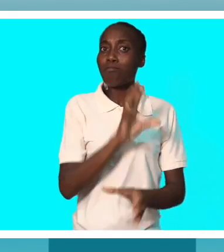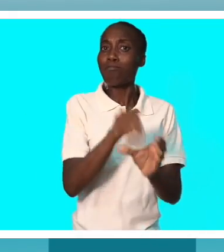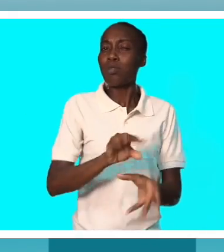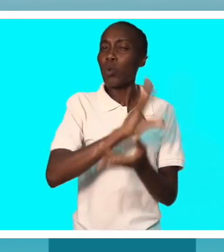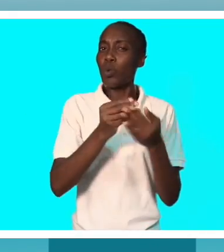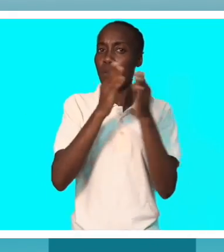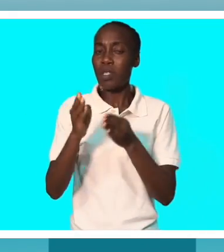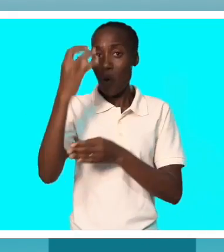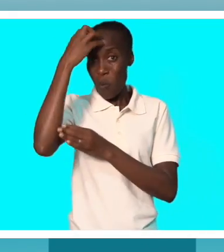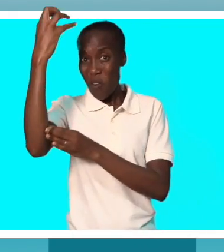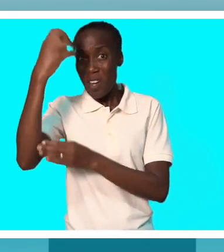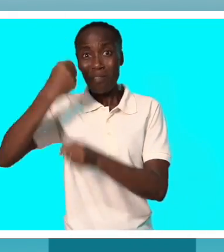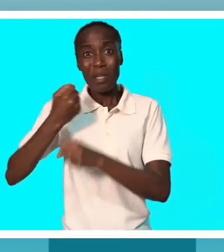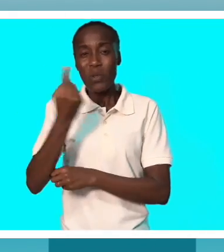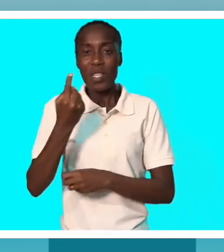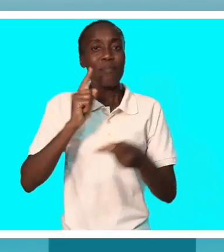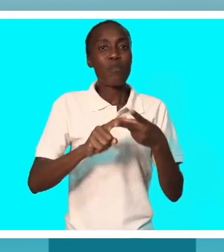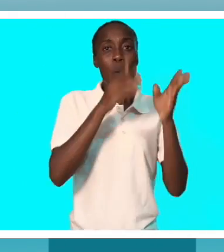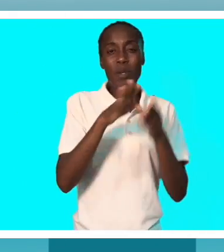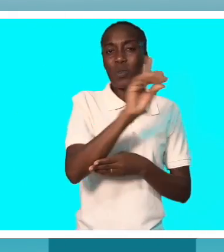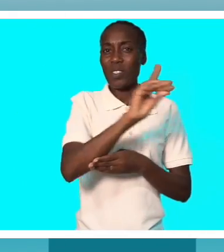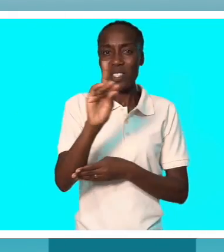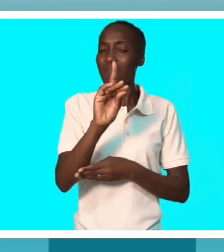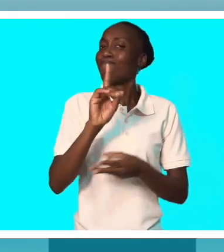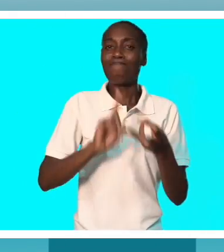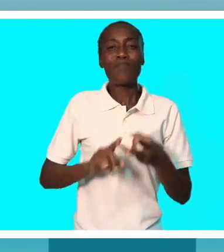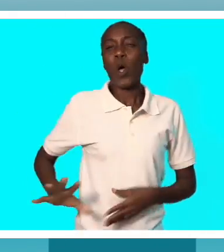não é só trabalho para o governo ou para pessoas com deficiência, mas para todo mundo.